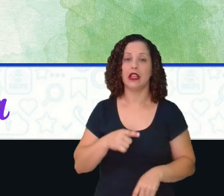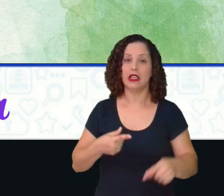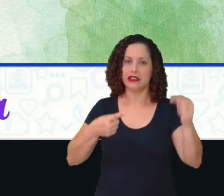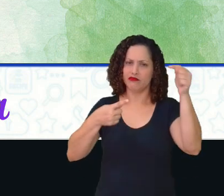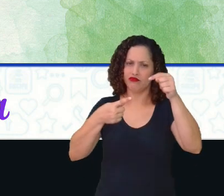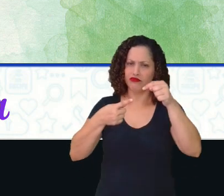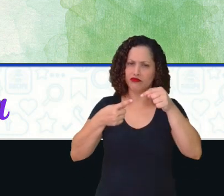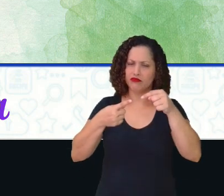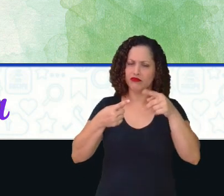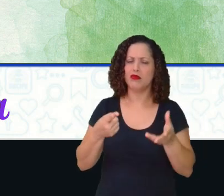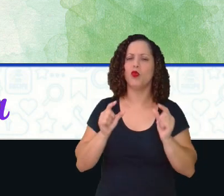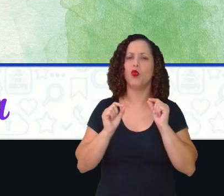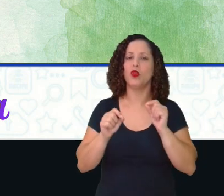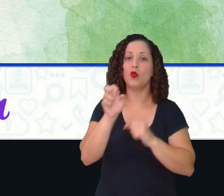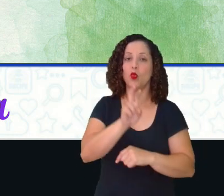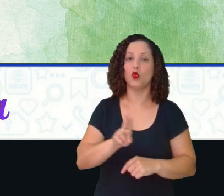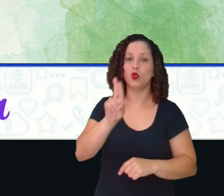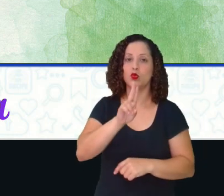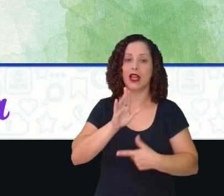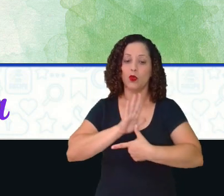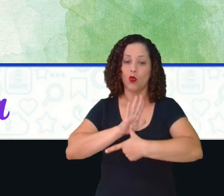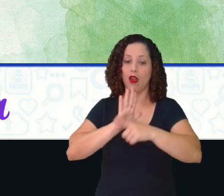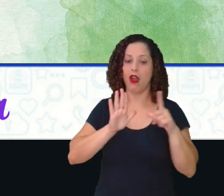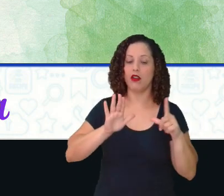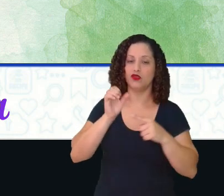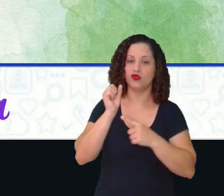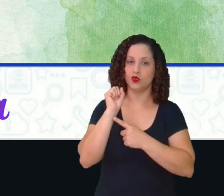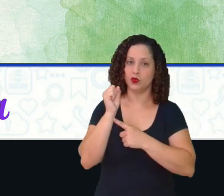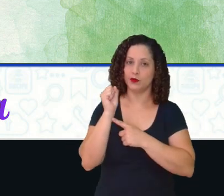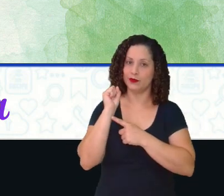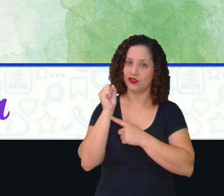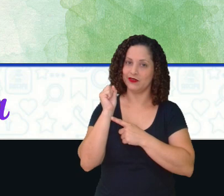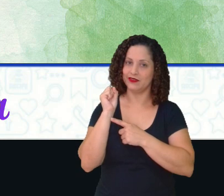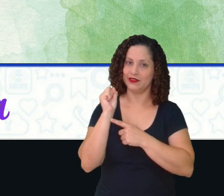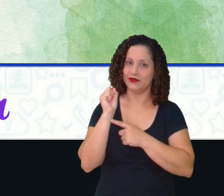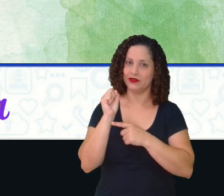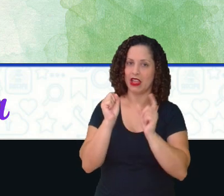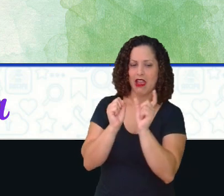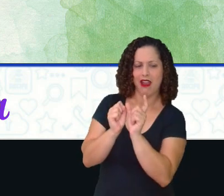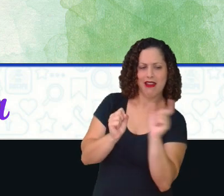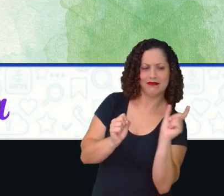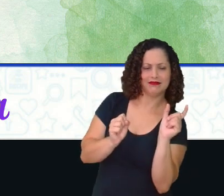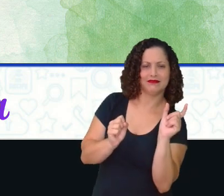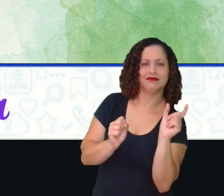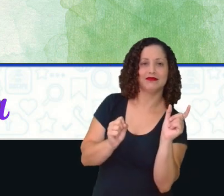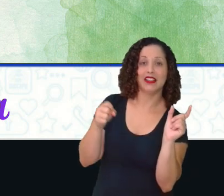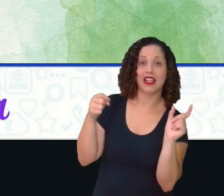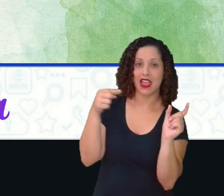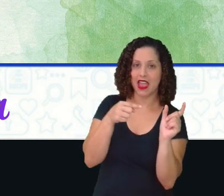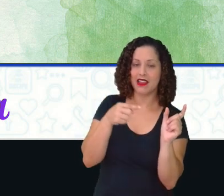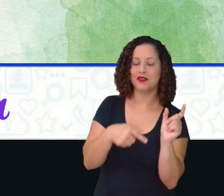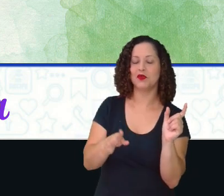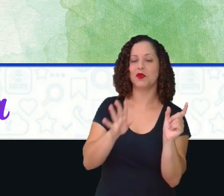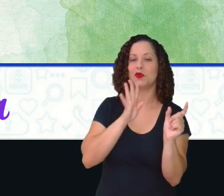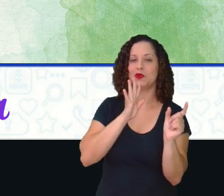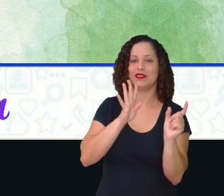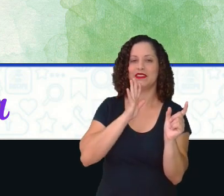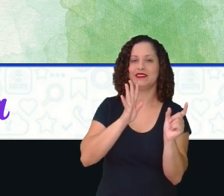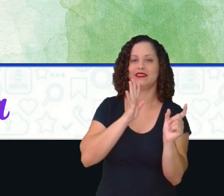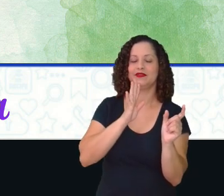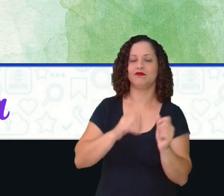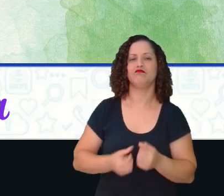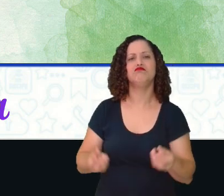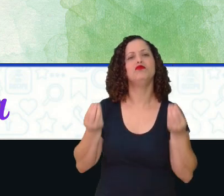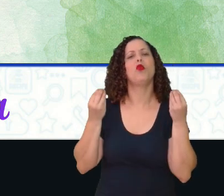de um substantivo para indicar que a identidade do substantivo é conhecida pelo leitor.